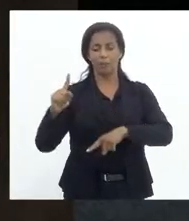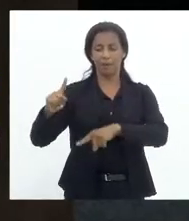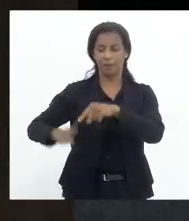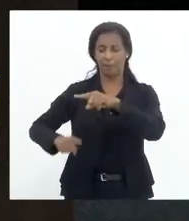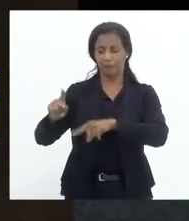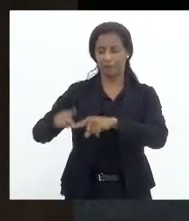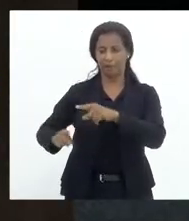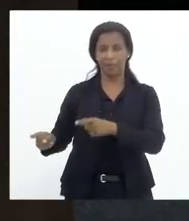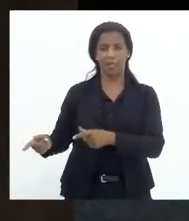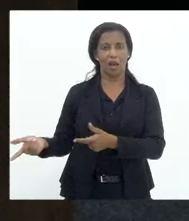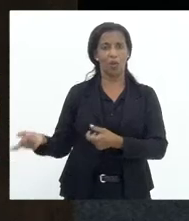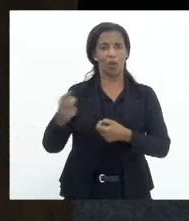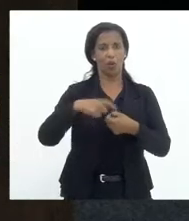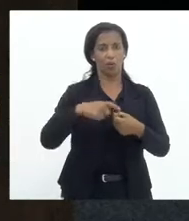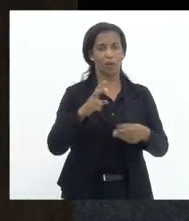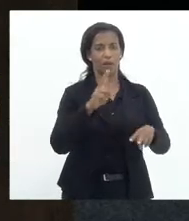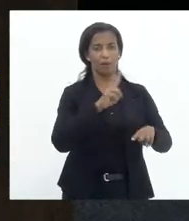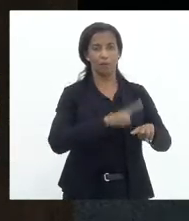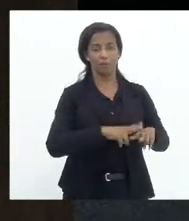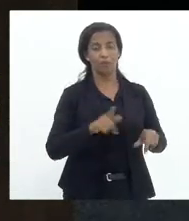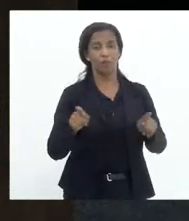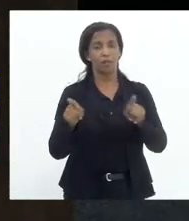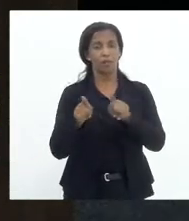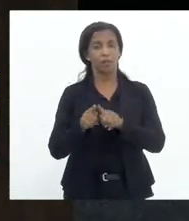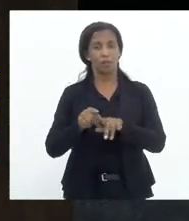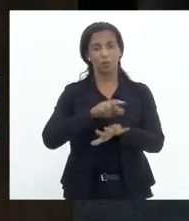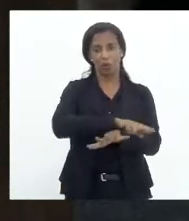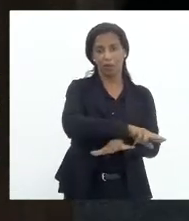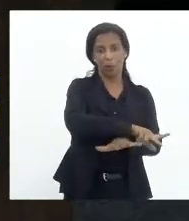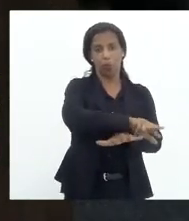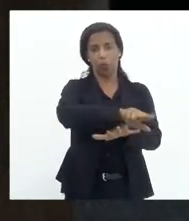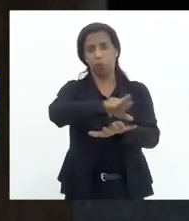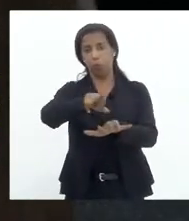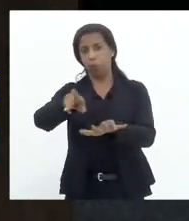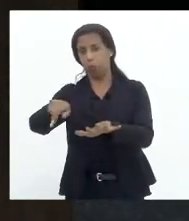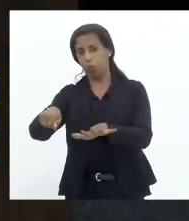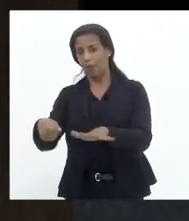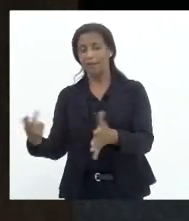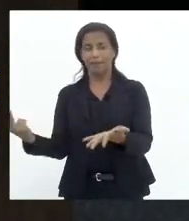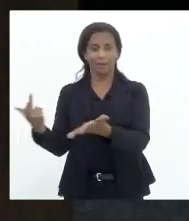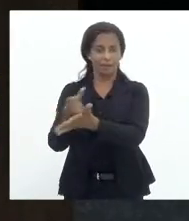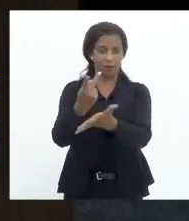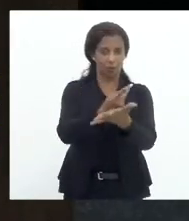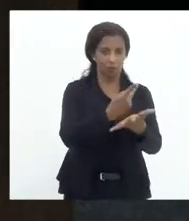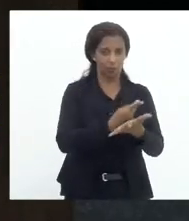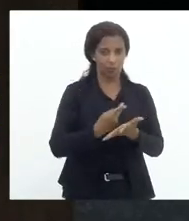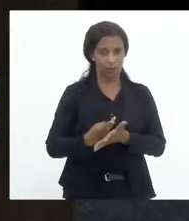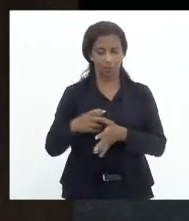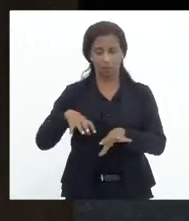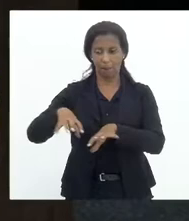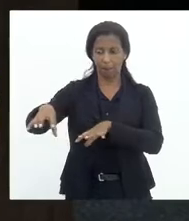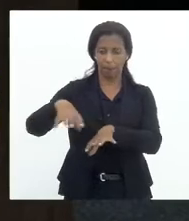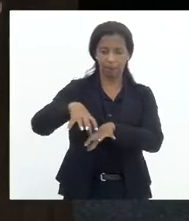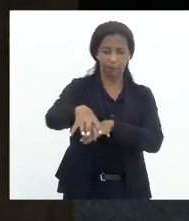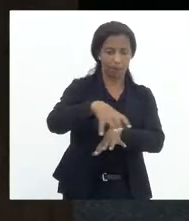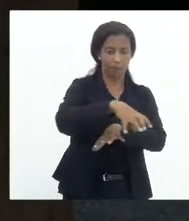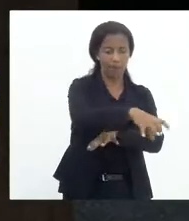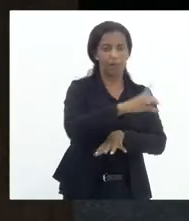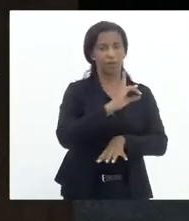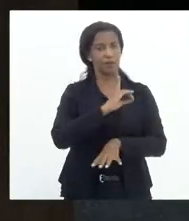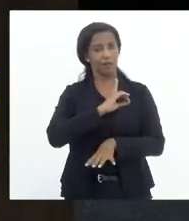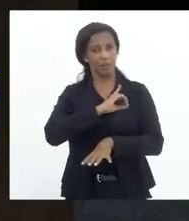de material recuperado Só que essa diversidade das ocorrências nas delegacias